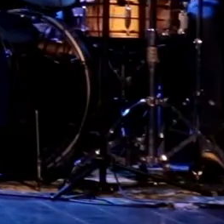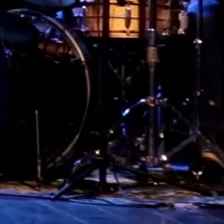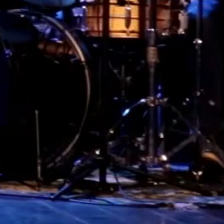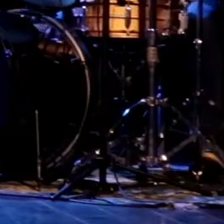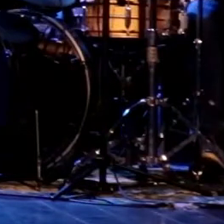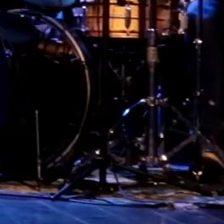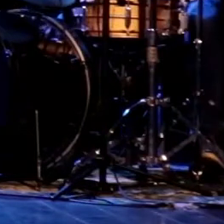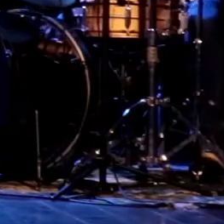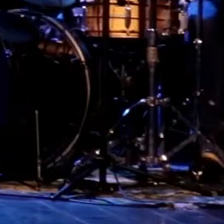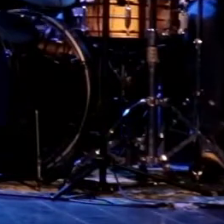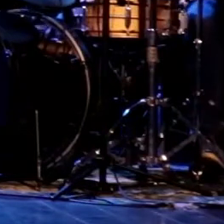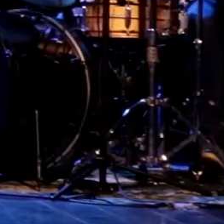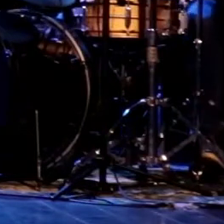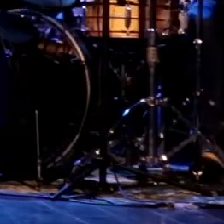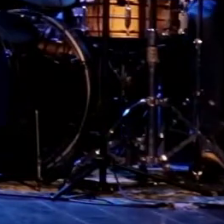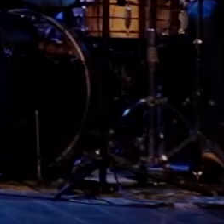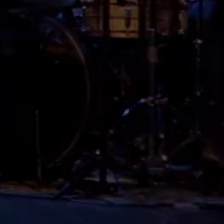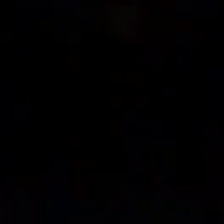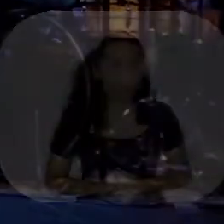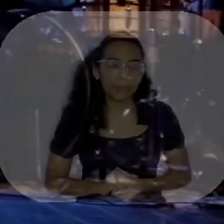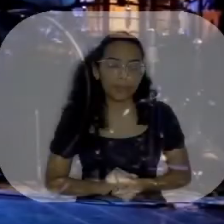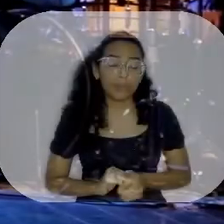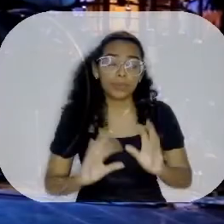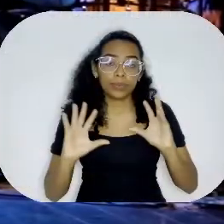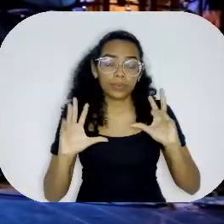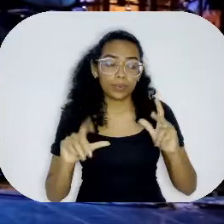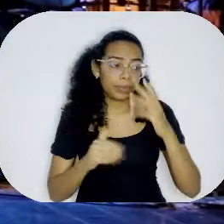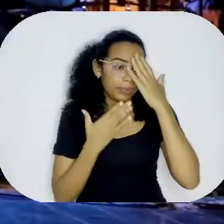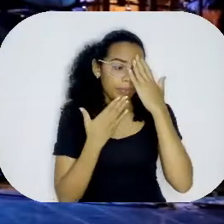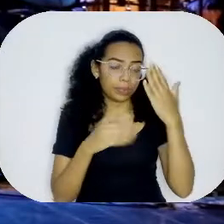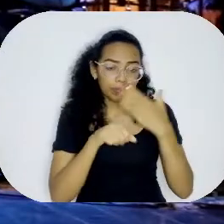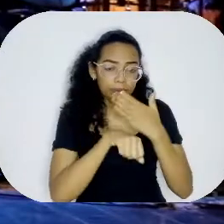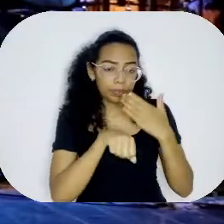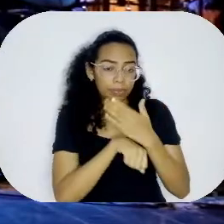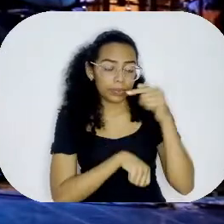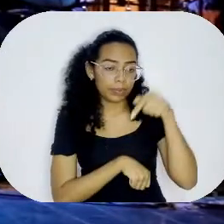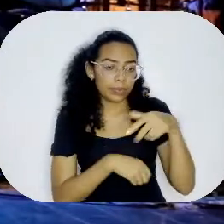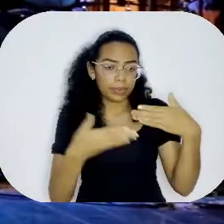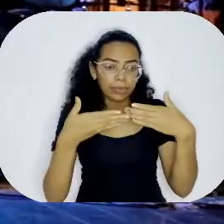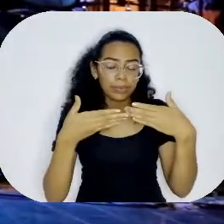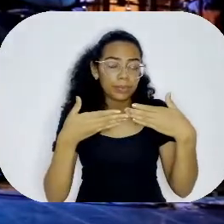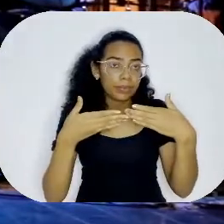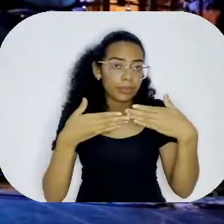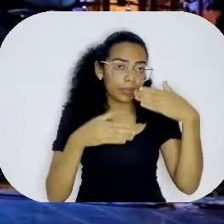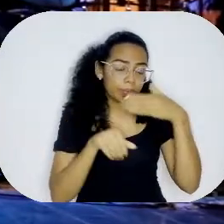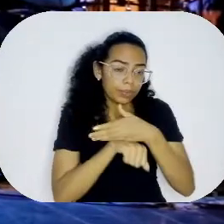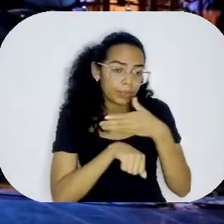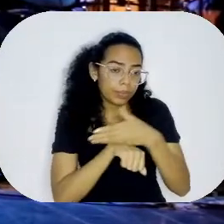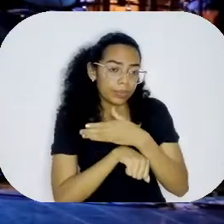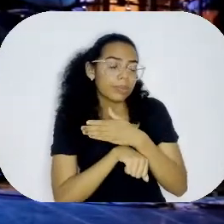Obrigado. Ai, Albuquerque, por sua participação aqui. Esse poema que eu fiz, ele tenta fazer uma